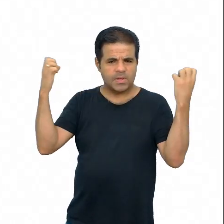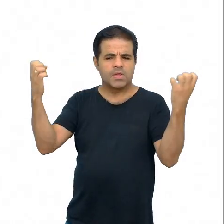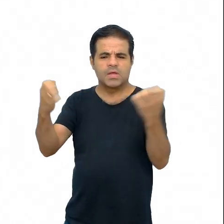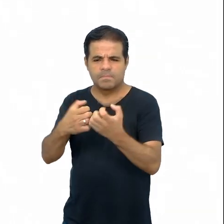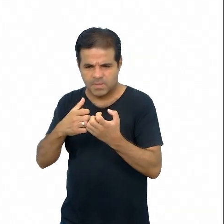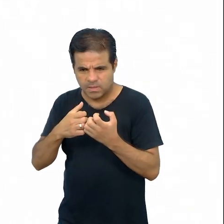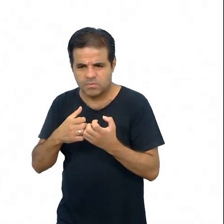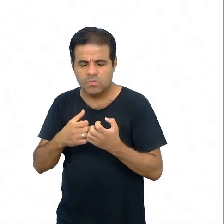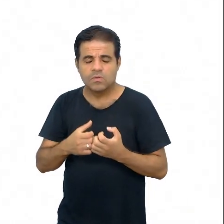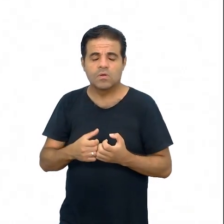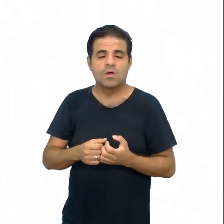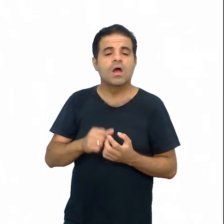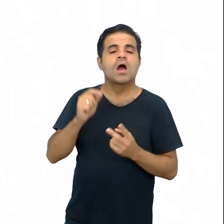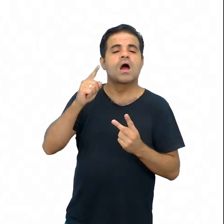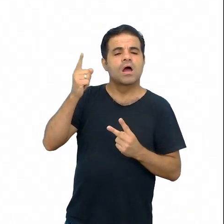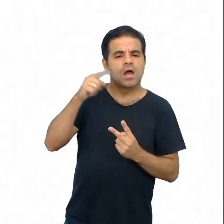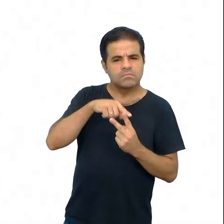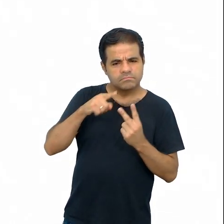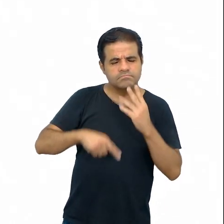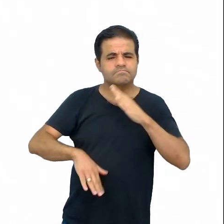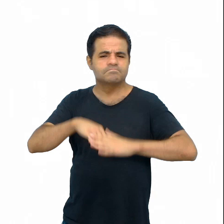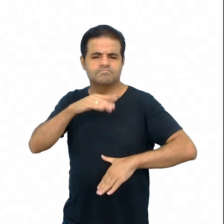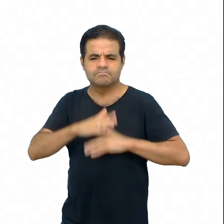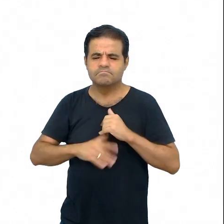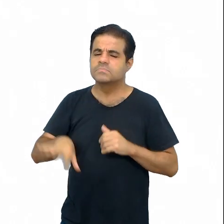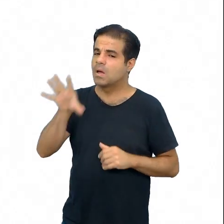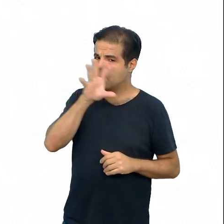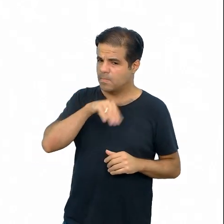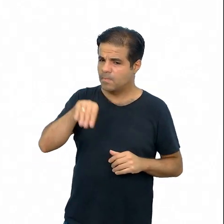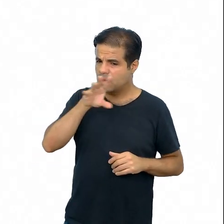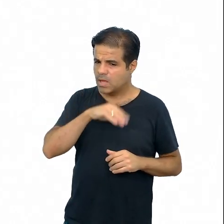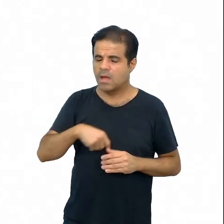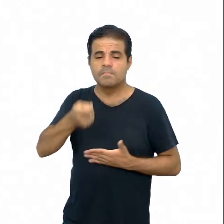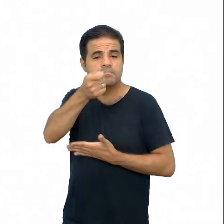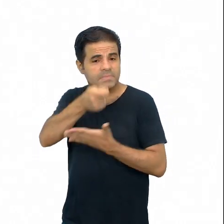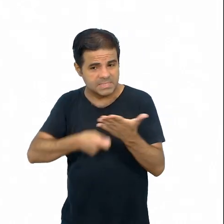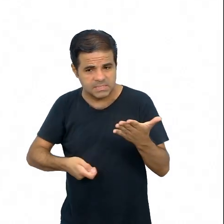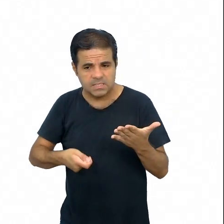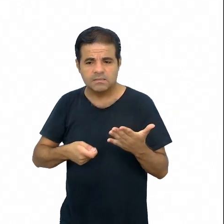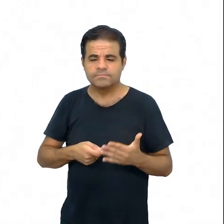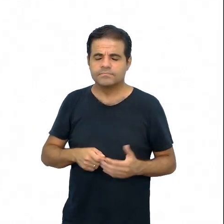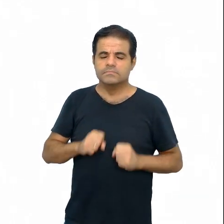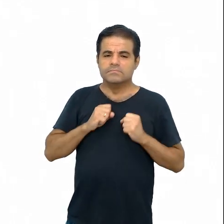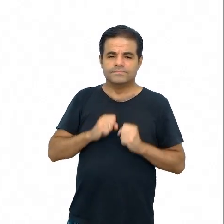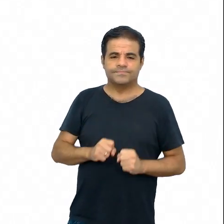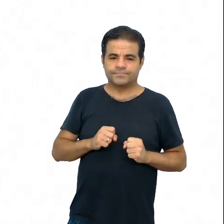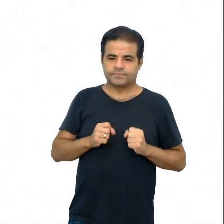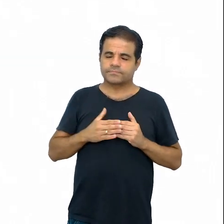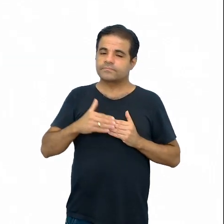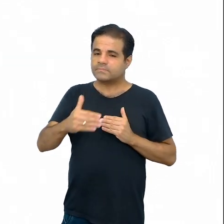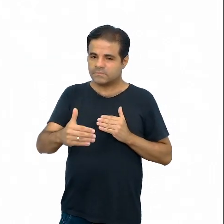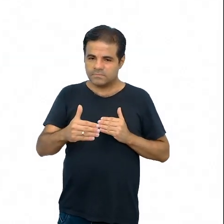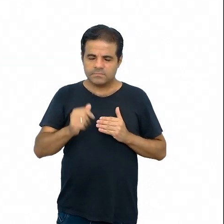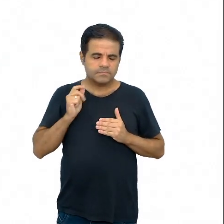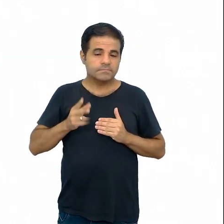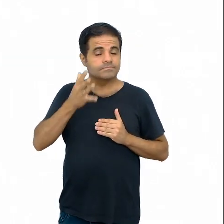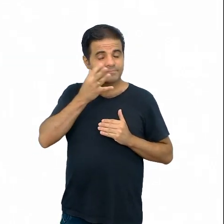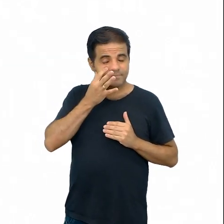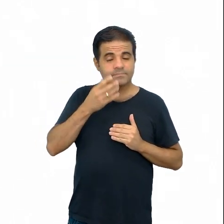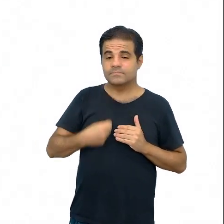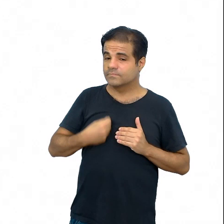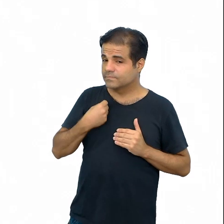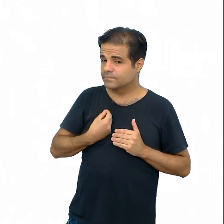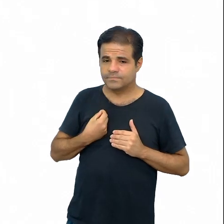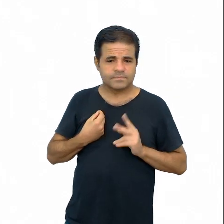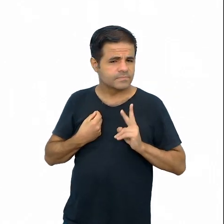nos quais ambas as práticas, né, tanto a oralidade quanto a escrita, elas são sempre presentes, né? Elas